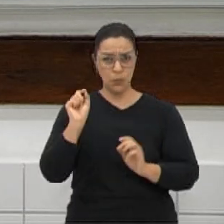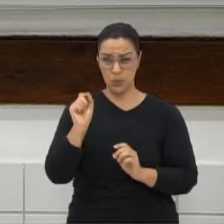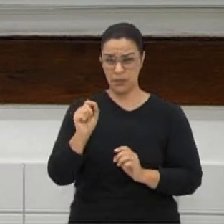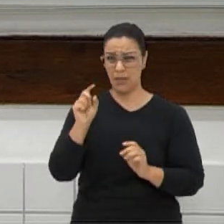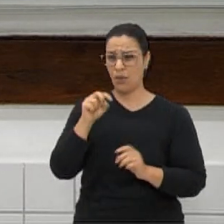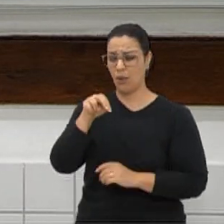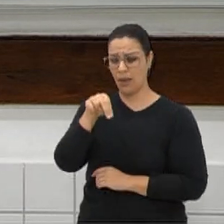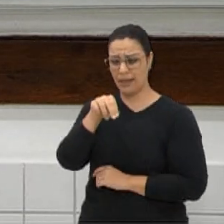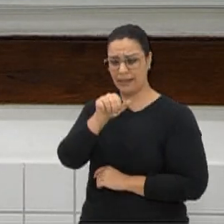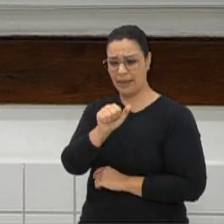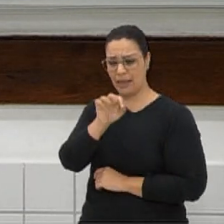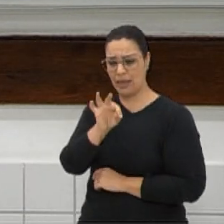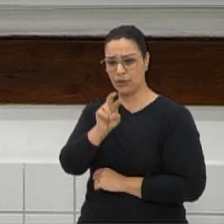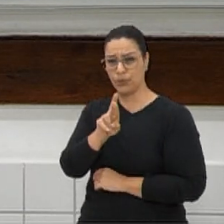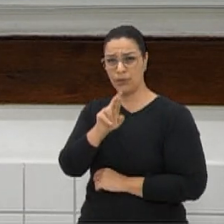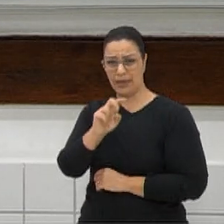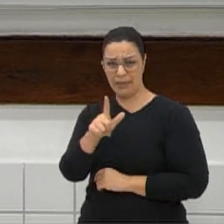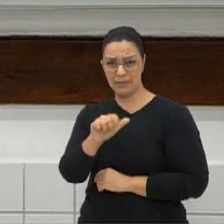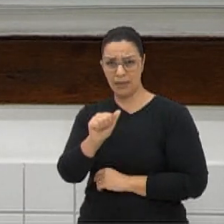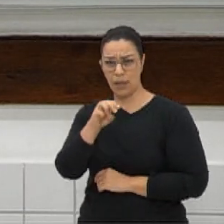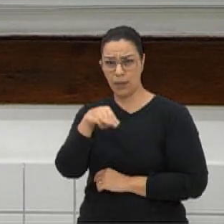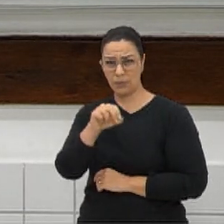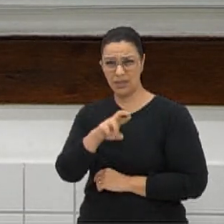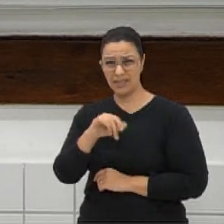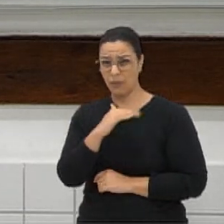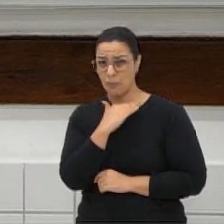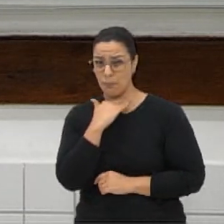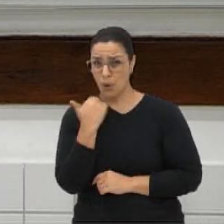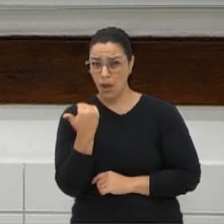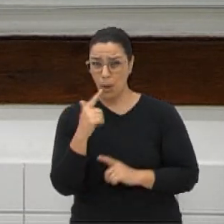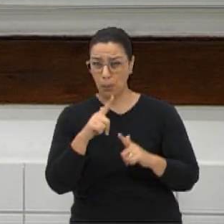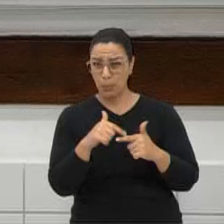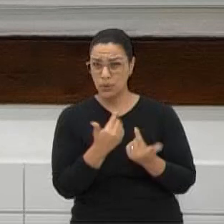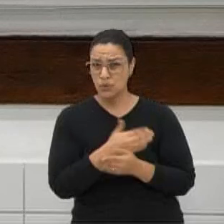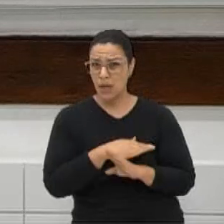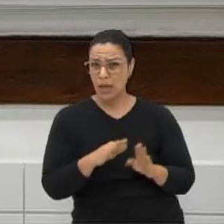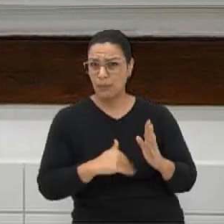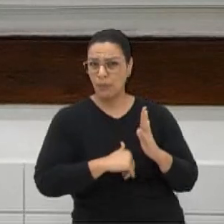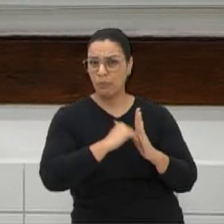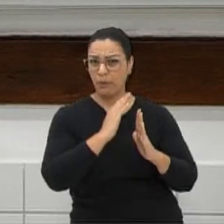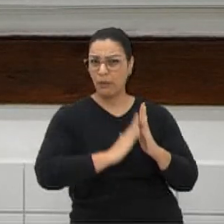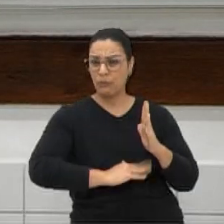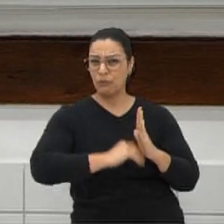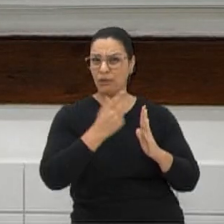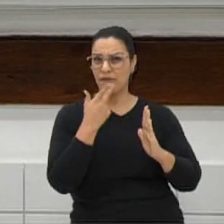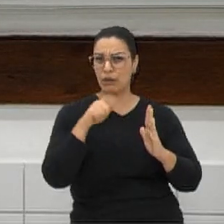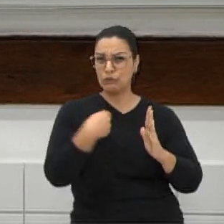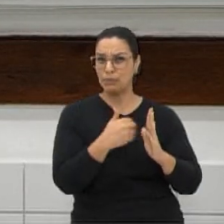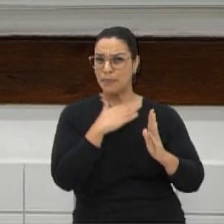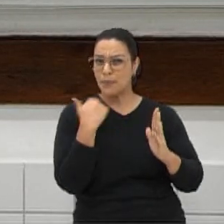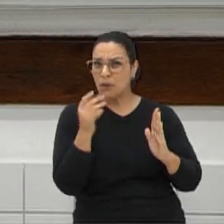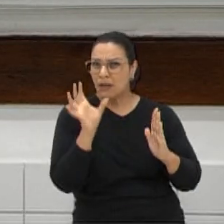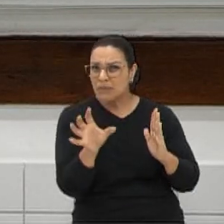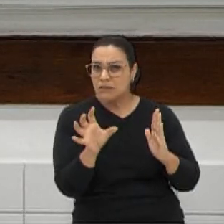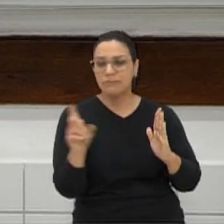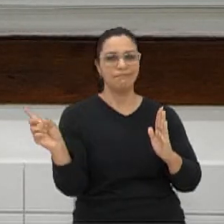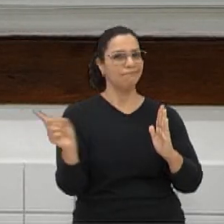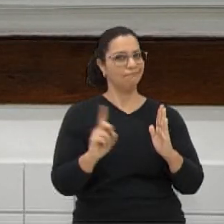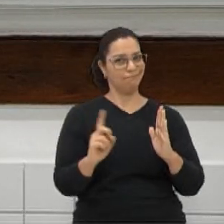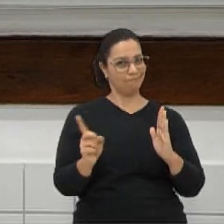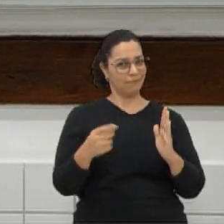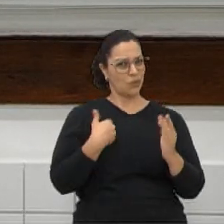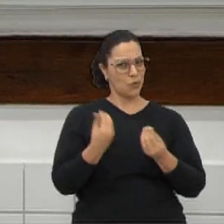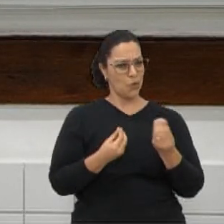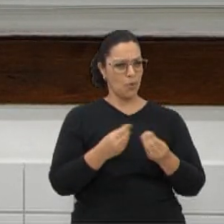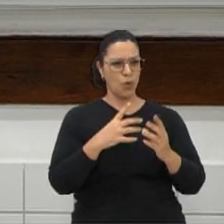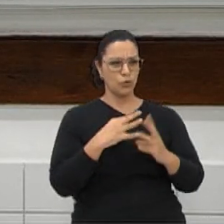olha o nome, natureza morta, quer dizer que a natureza está morta, então as pinturas vão tratar a questão da morte, professor? As coisas